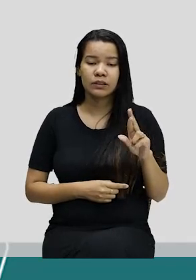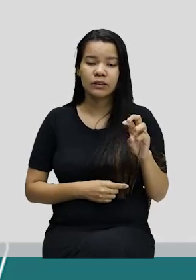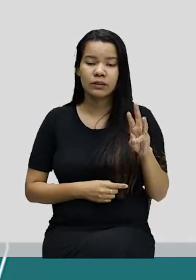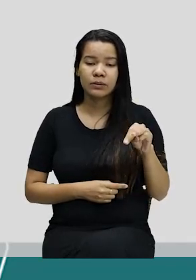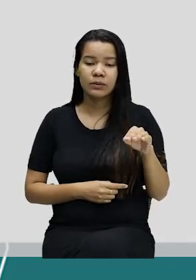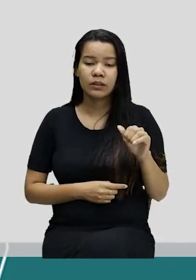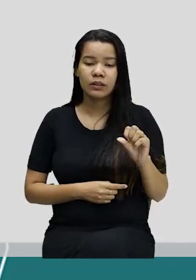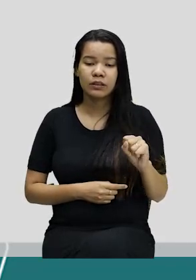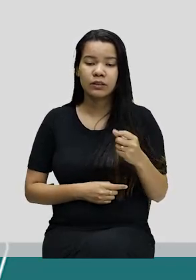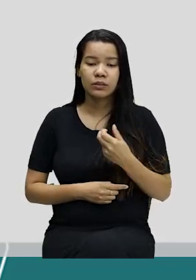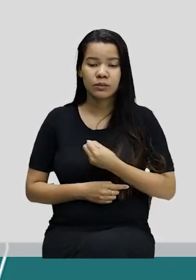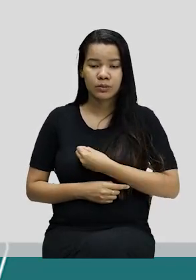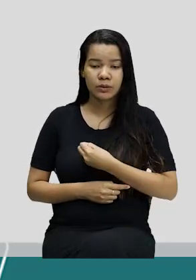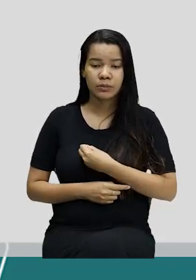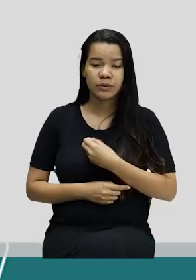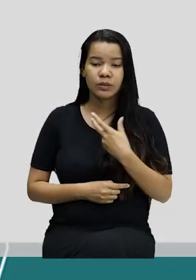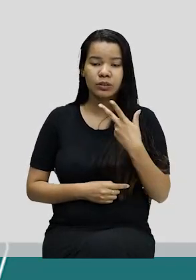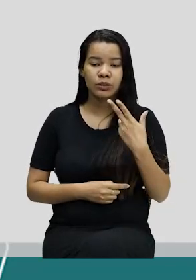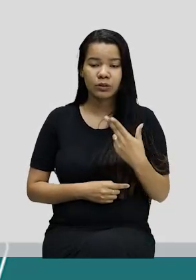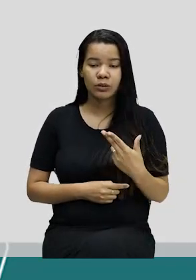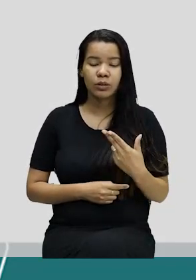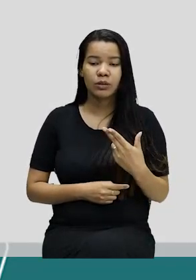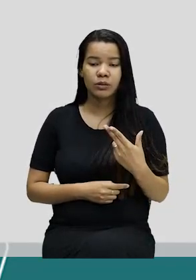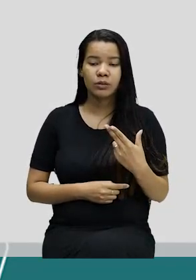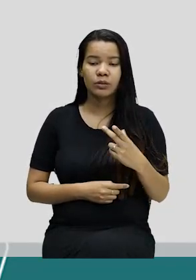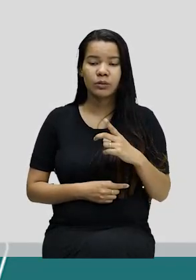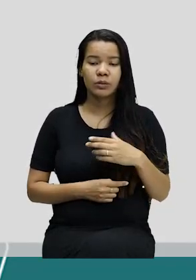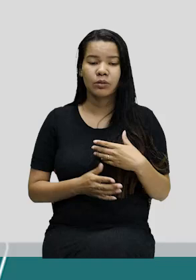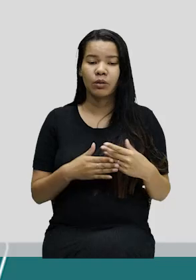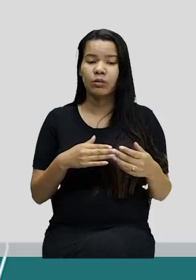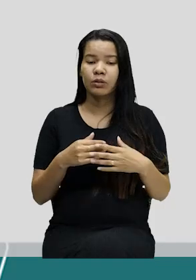atômica. Para qualquer elemento, existem